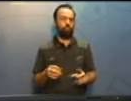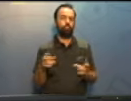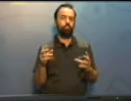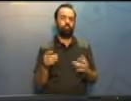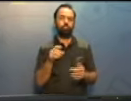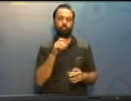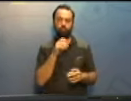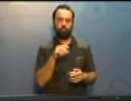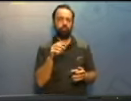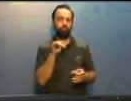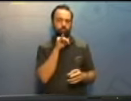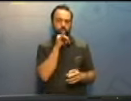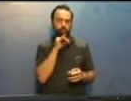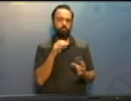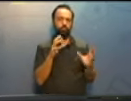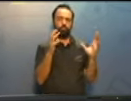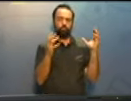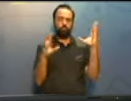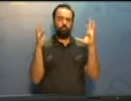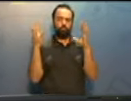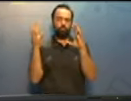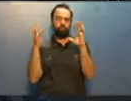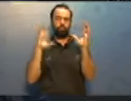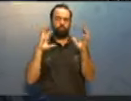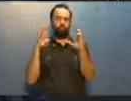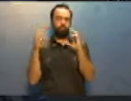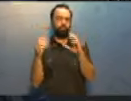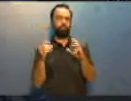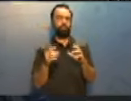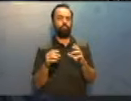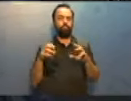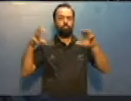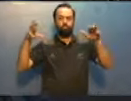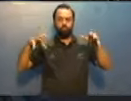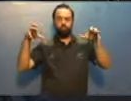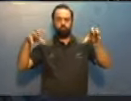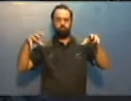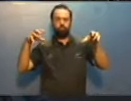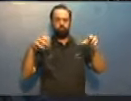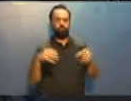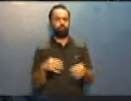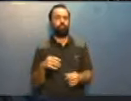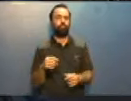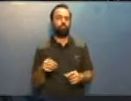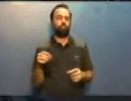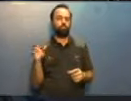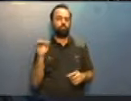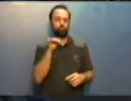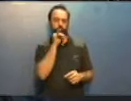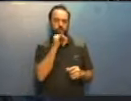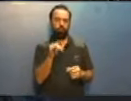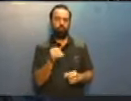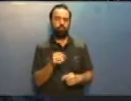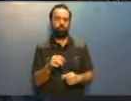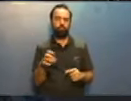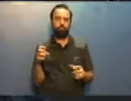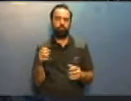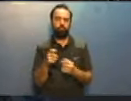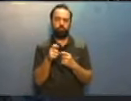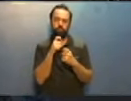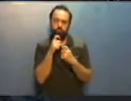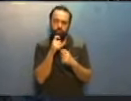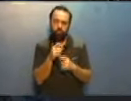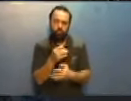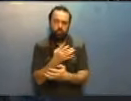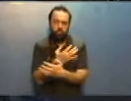são condições climáticas que geram alguns movimentos de reação. Por exemplo, quando estamos com frio, o que nós fazemos? O movimento de juntar os braços